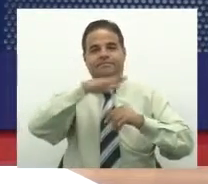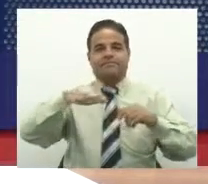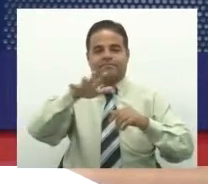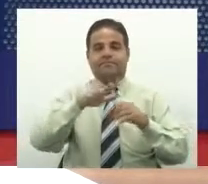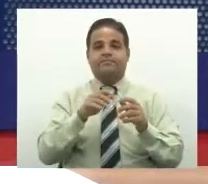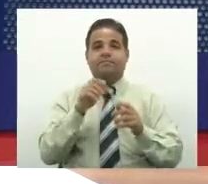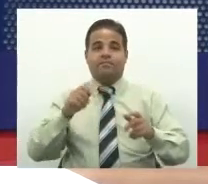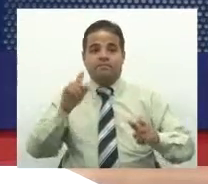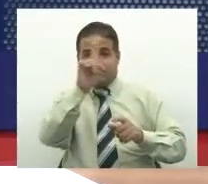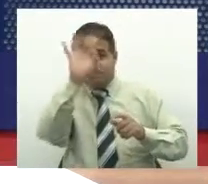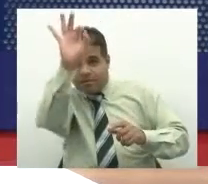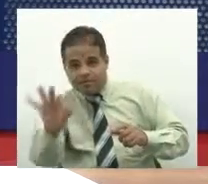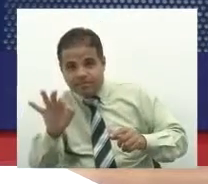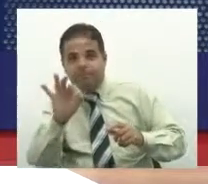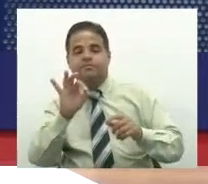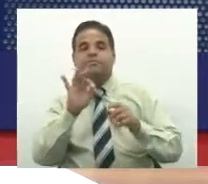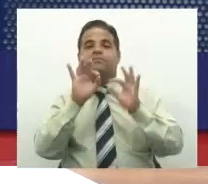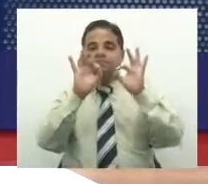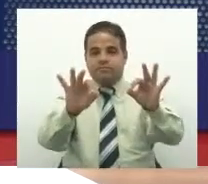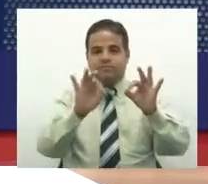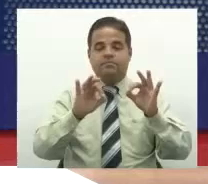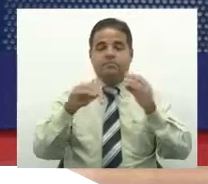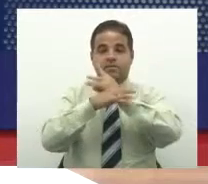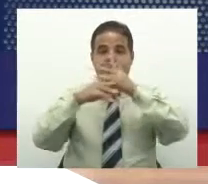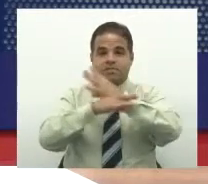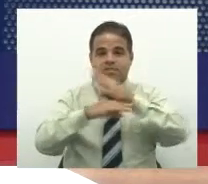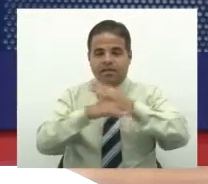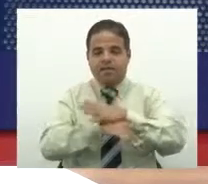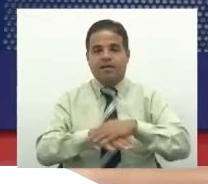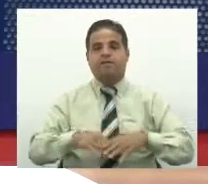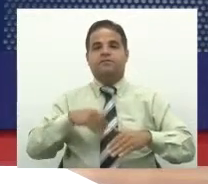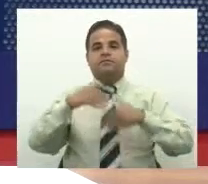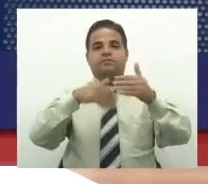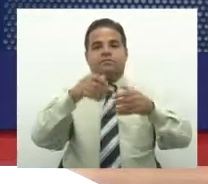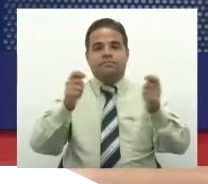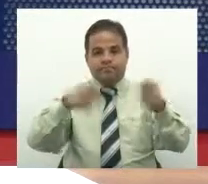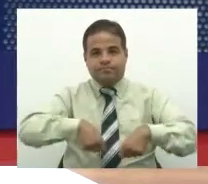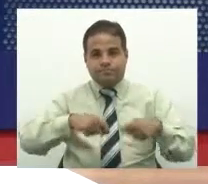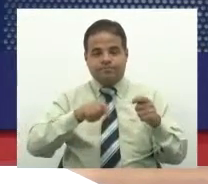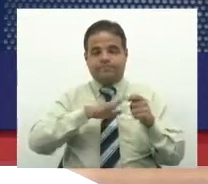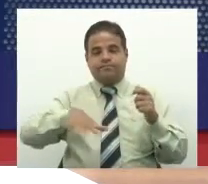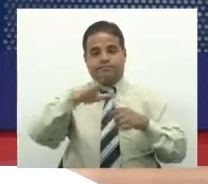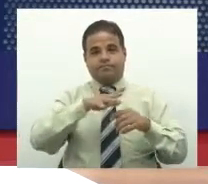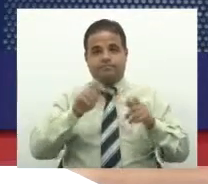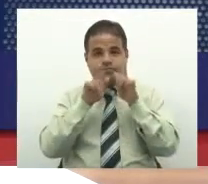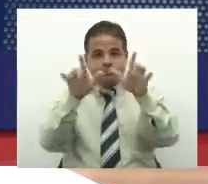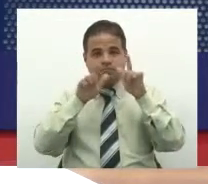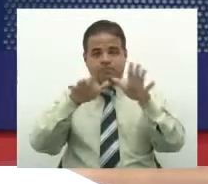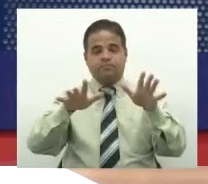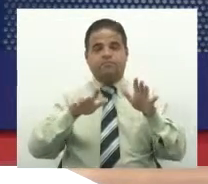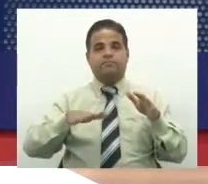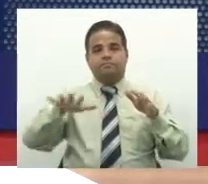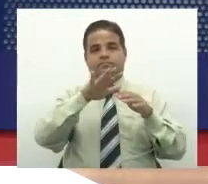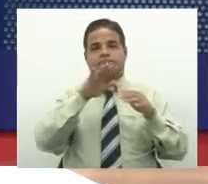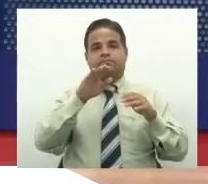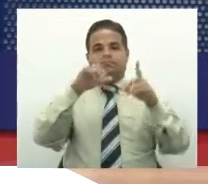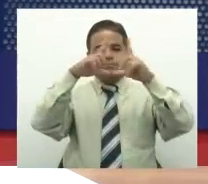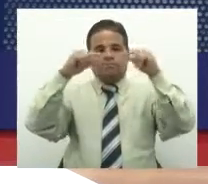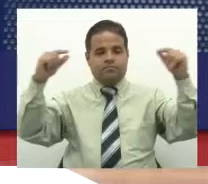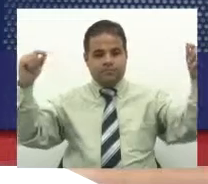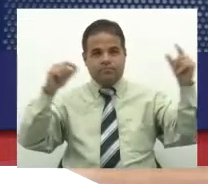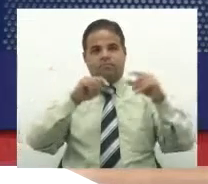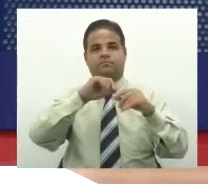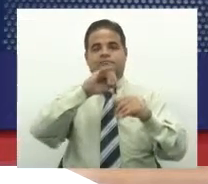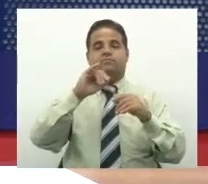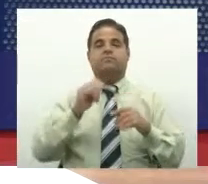com 0,5%. Das cidades de porte de Guarulhos, vou citar algumas, como Brasília, São Bernardo,